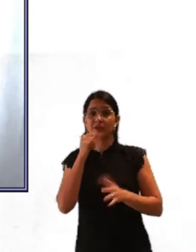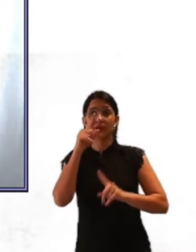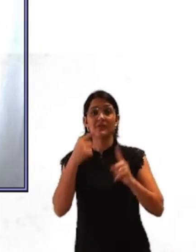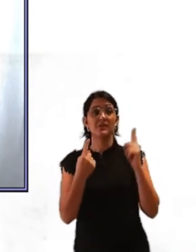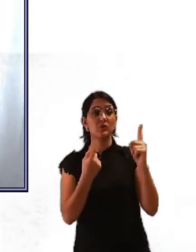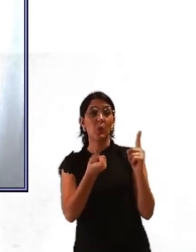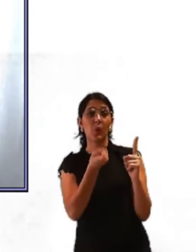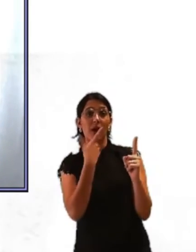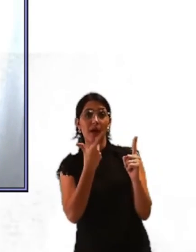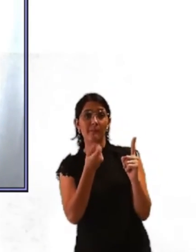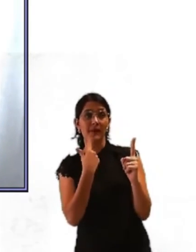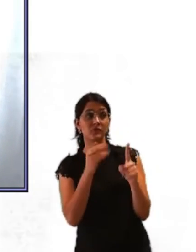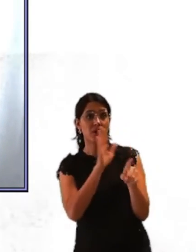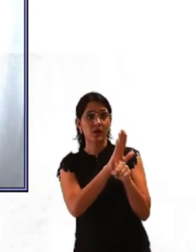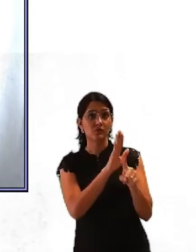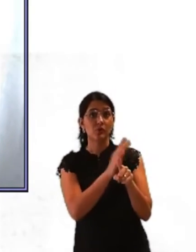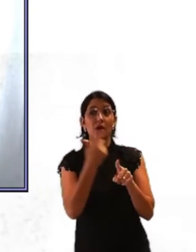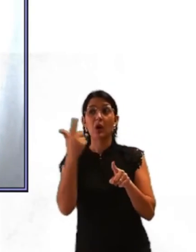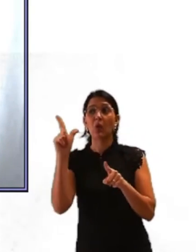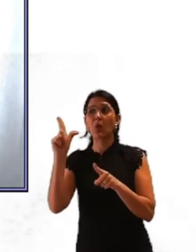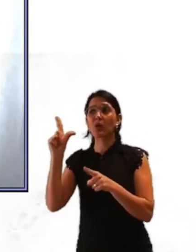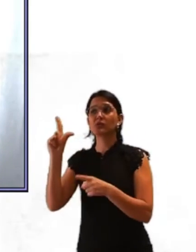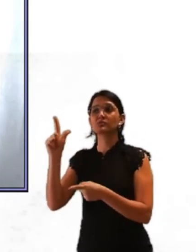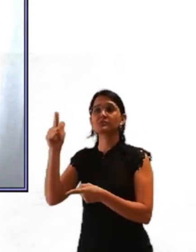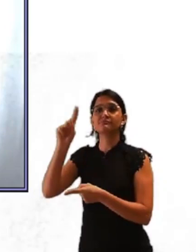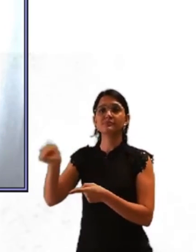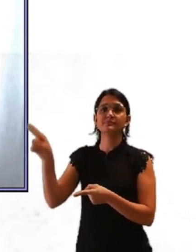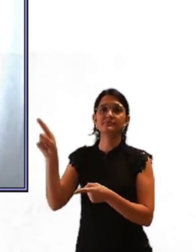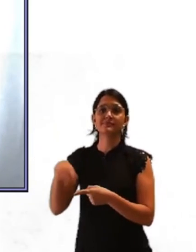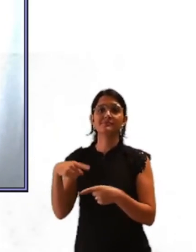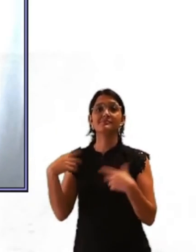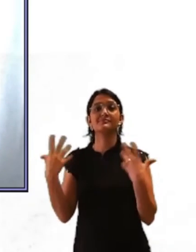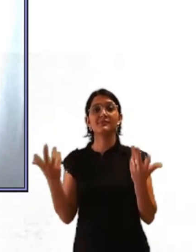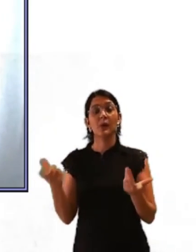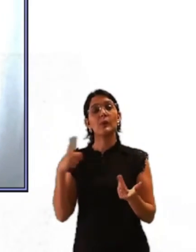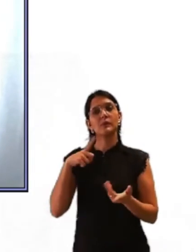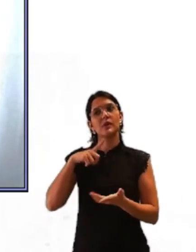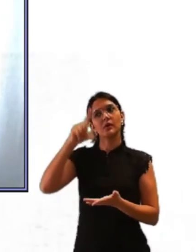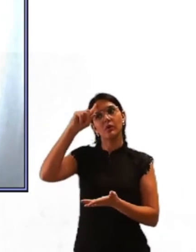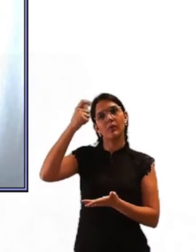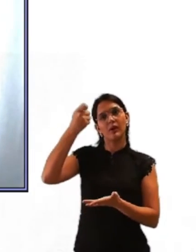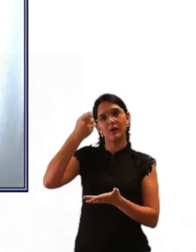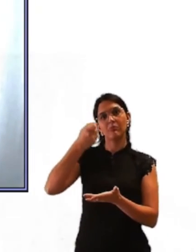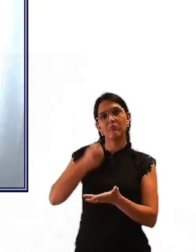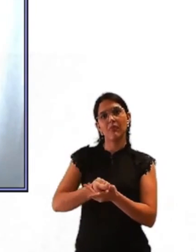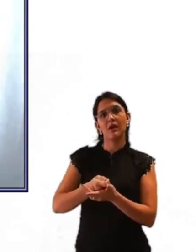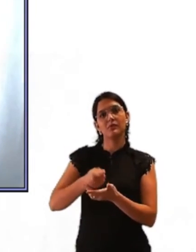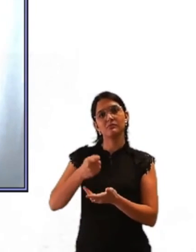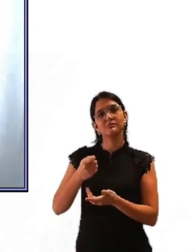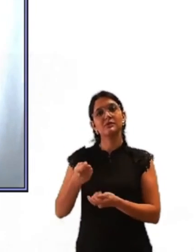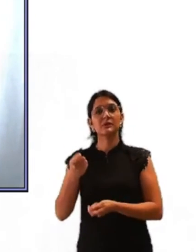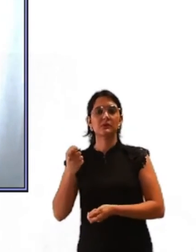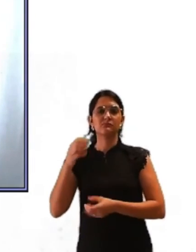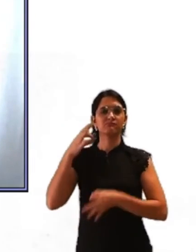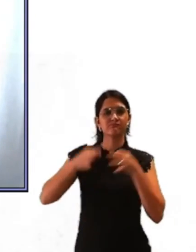né? Isso é impacto econômico. Impacto econômico da decisão judicial. Então, assim, essa